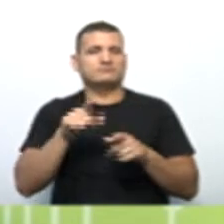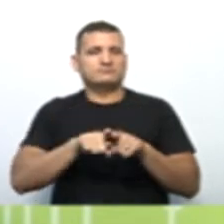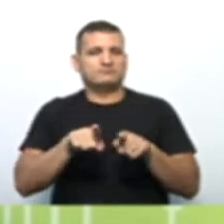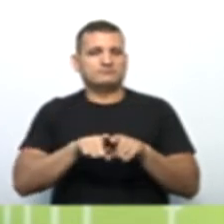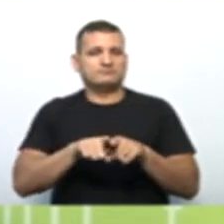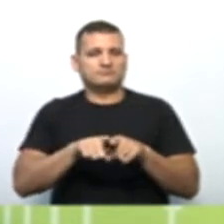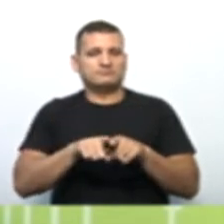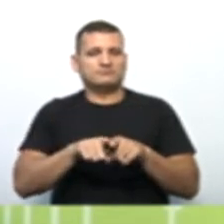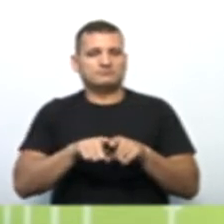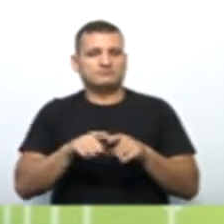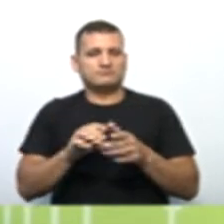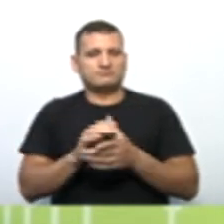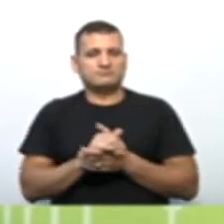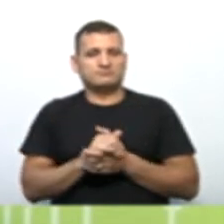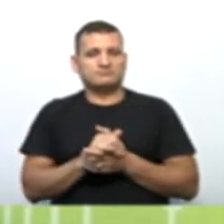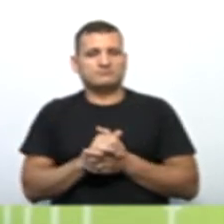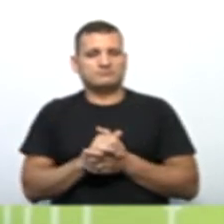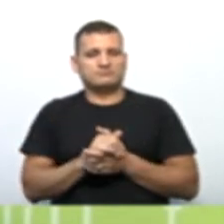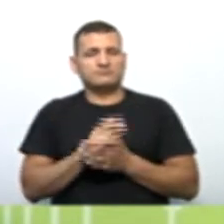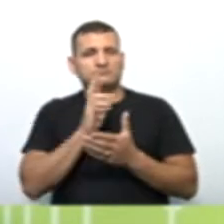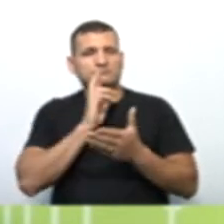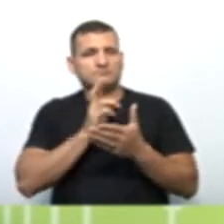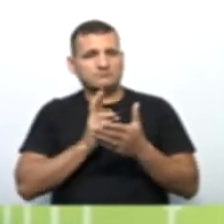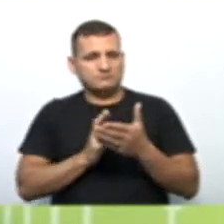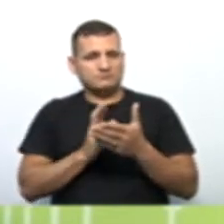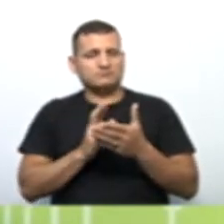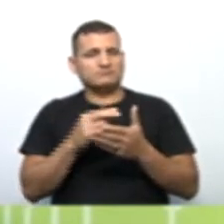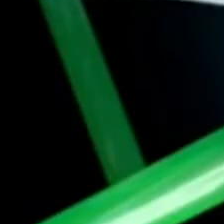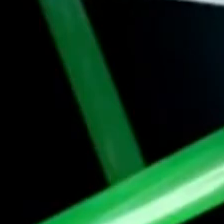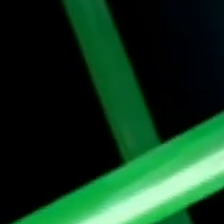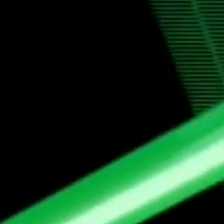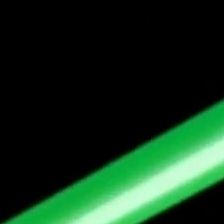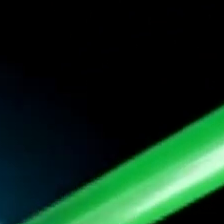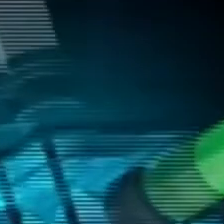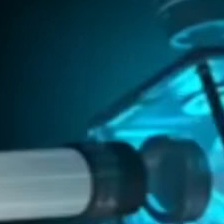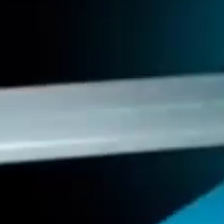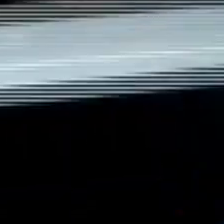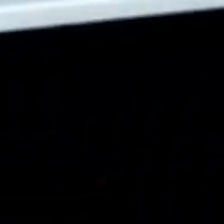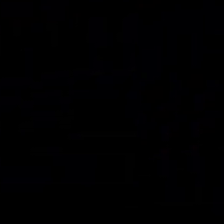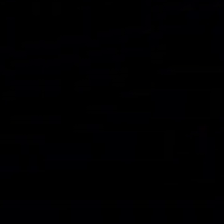vamos lá modela responde às questões em época de volta